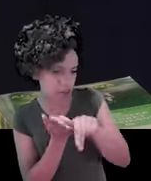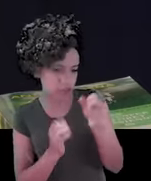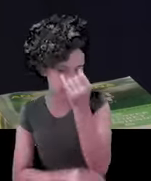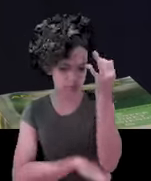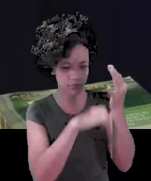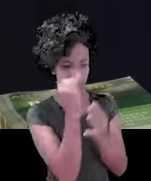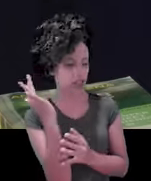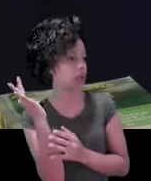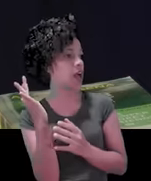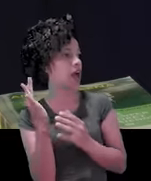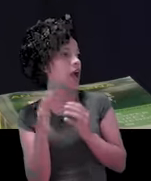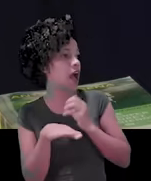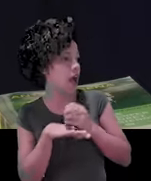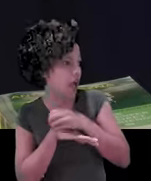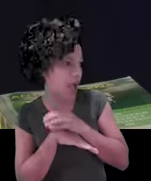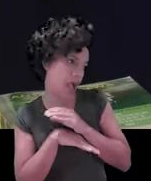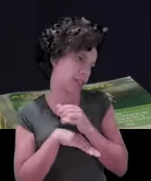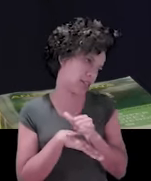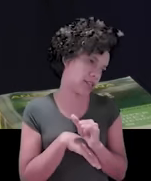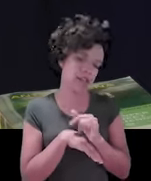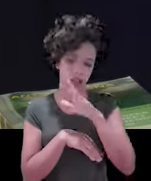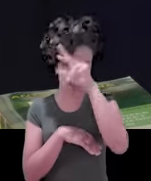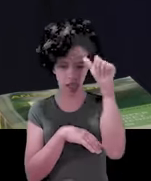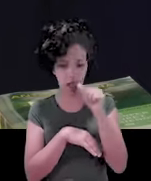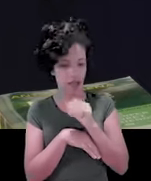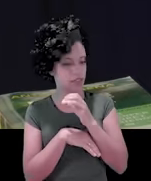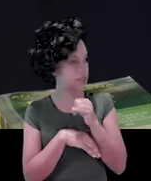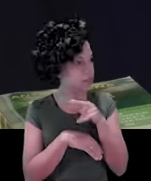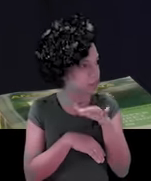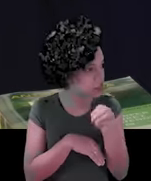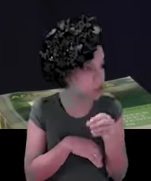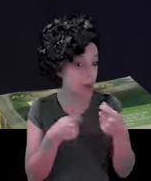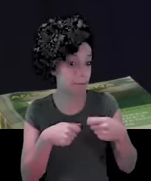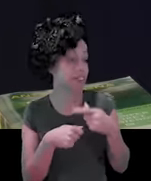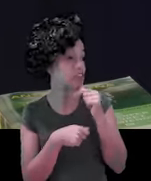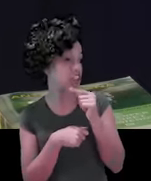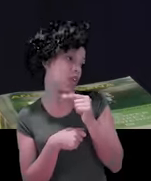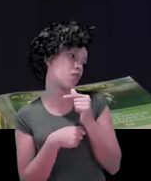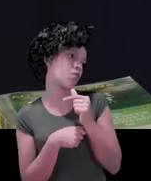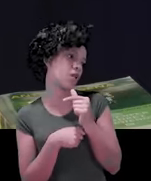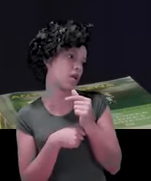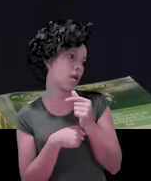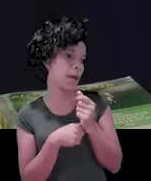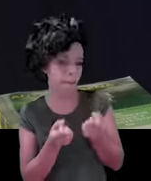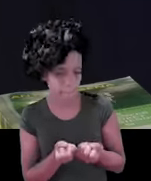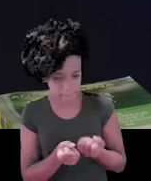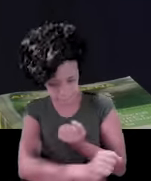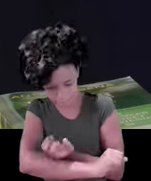açaizeiros e para quem é da Amazônia sabe que o açaizeiro ele precisa de água para